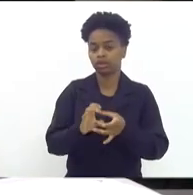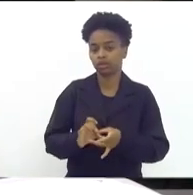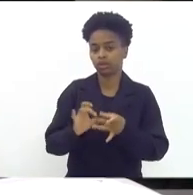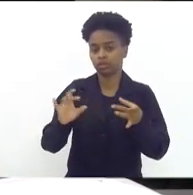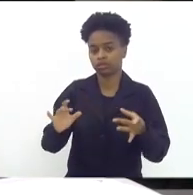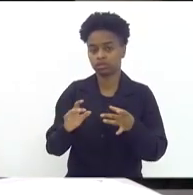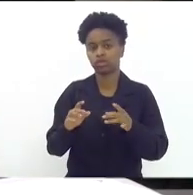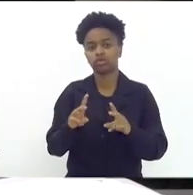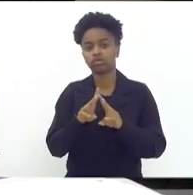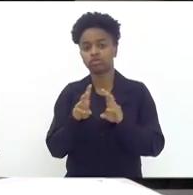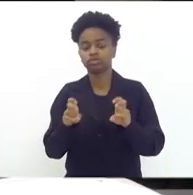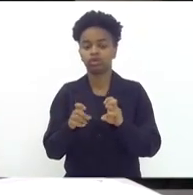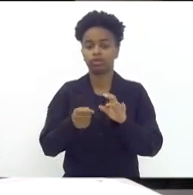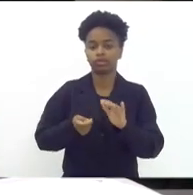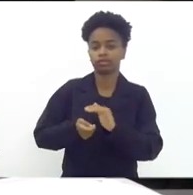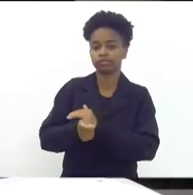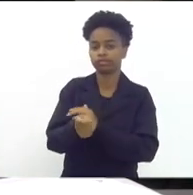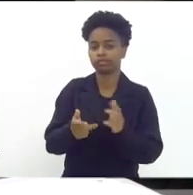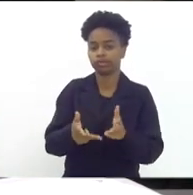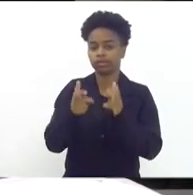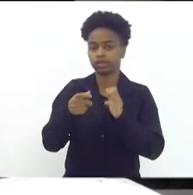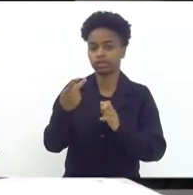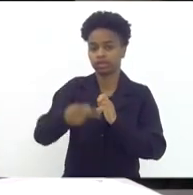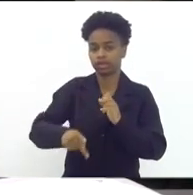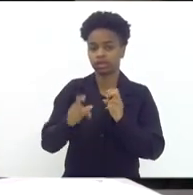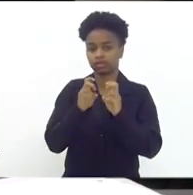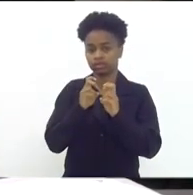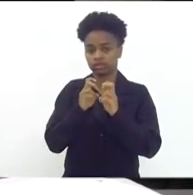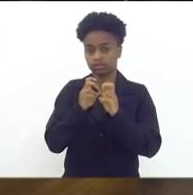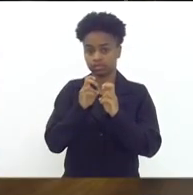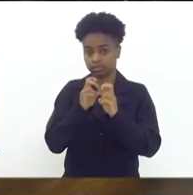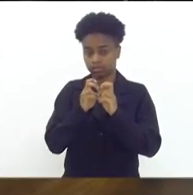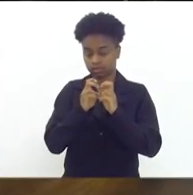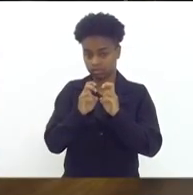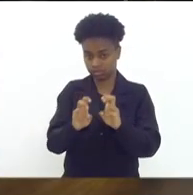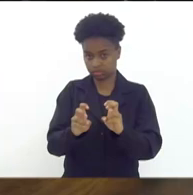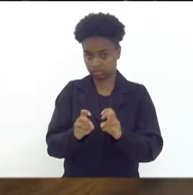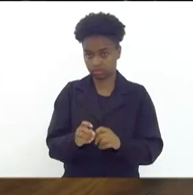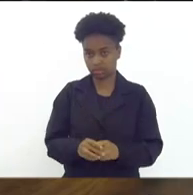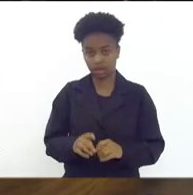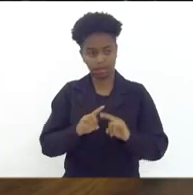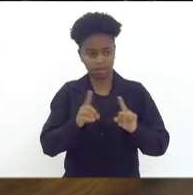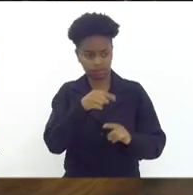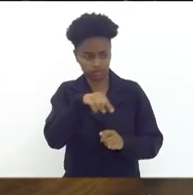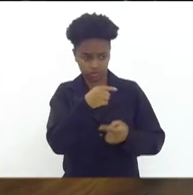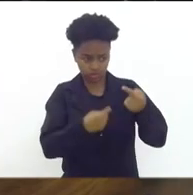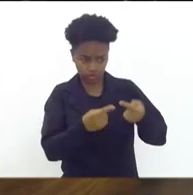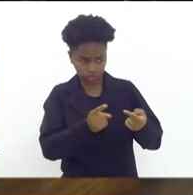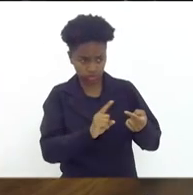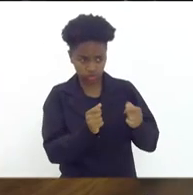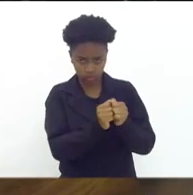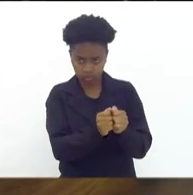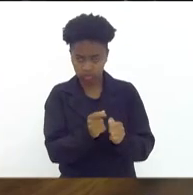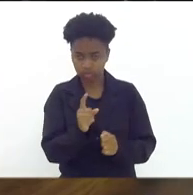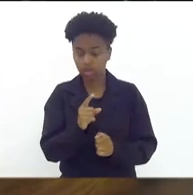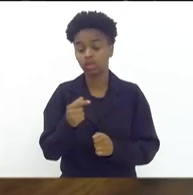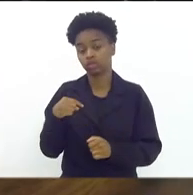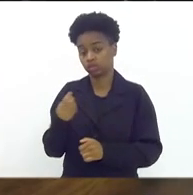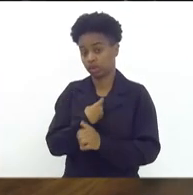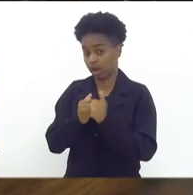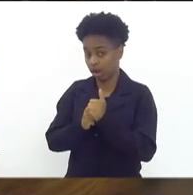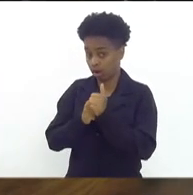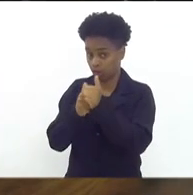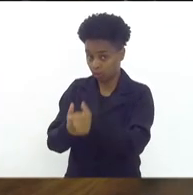ao reconhecimento dos investimentos da SuperVia e não participa desse processo de discussão A gestantes que acompanha essa discussão Inclusive